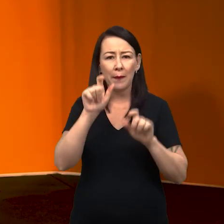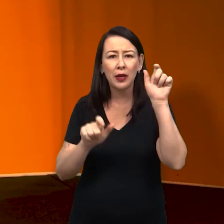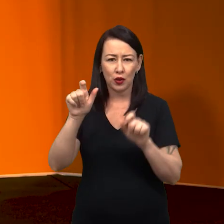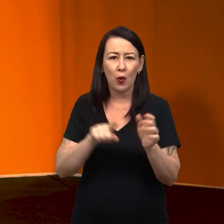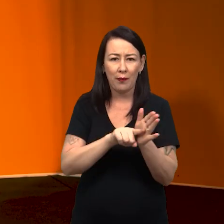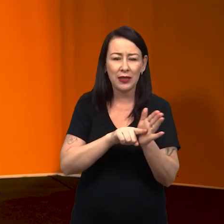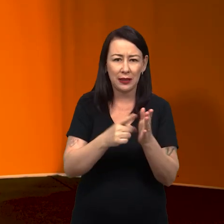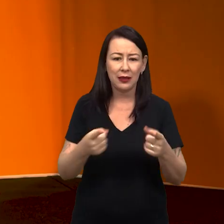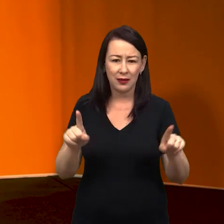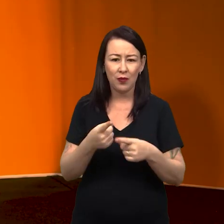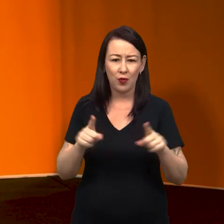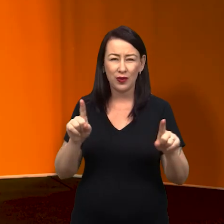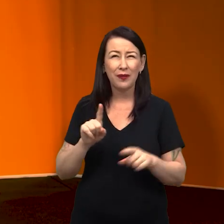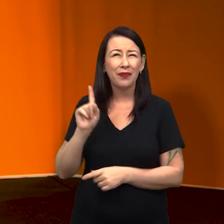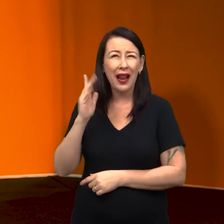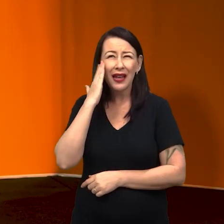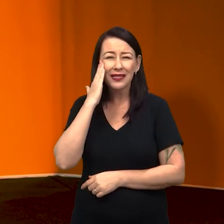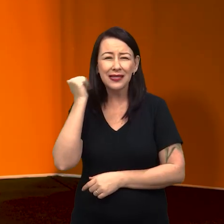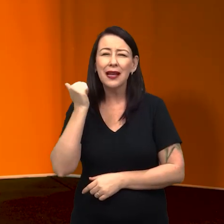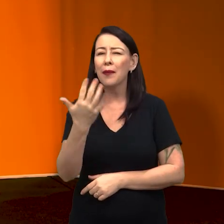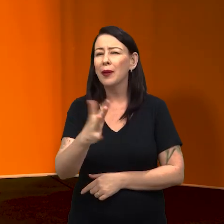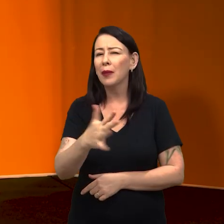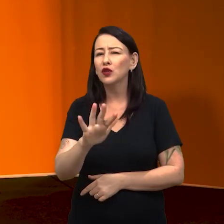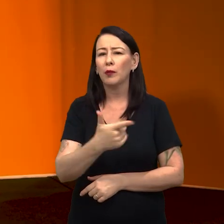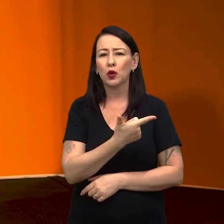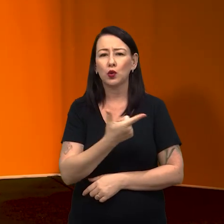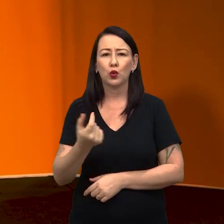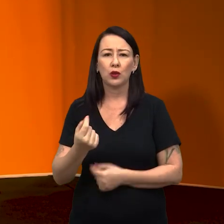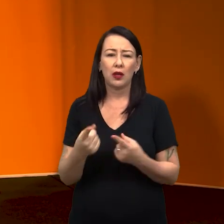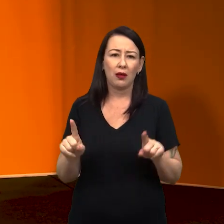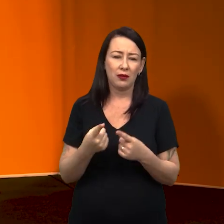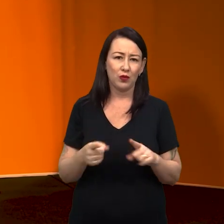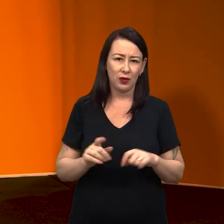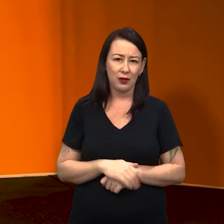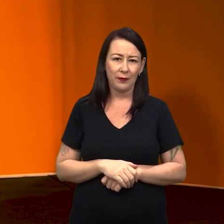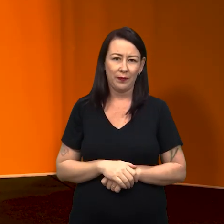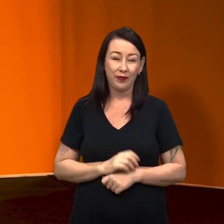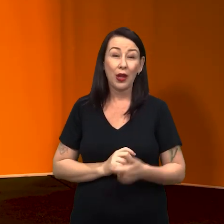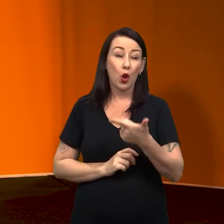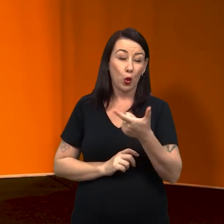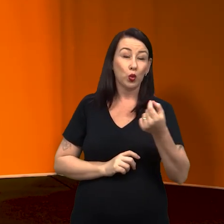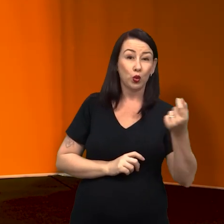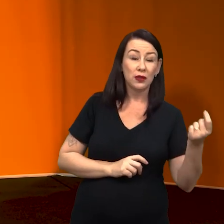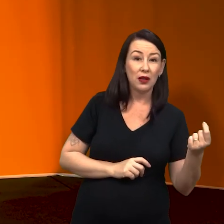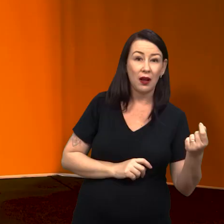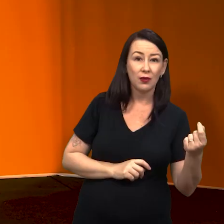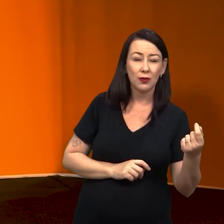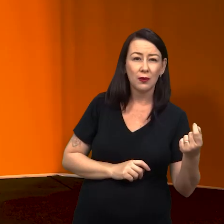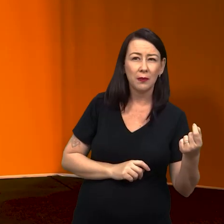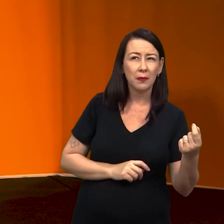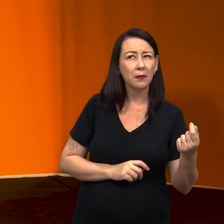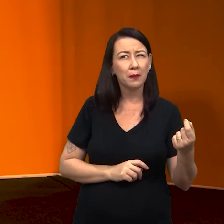sei pelo menos uns 200 acalantos. Desses 200, eu vou te dizer que